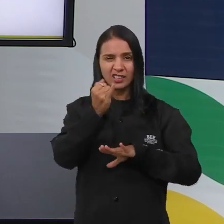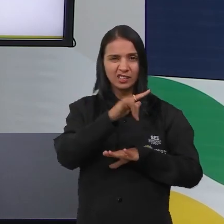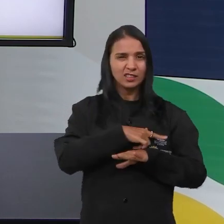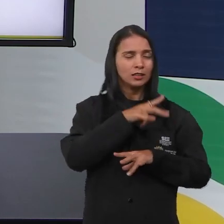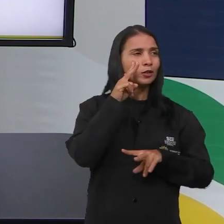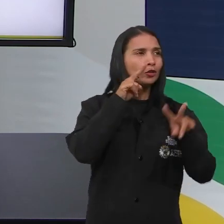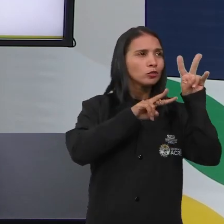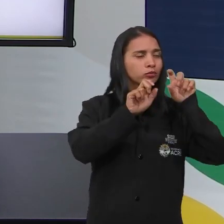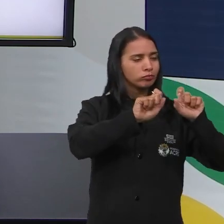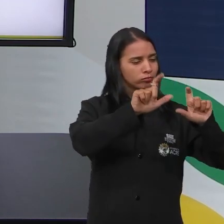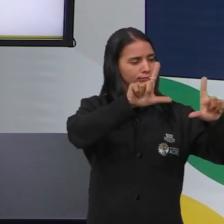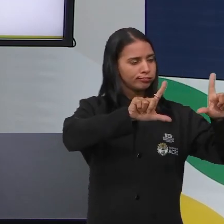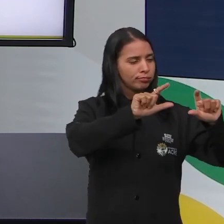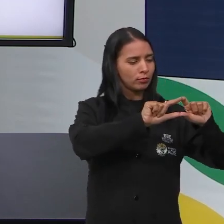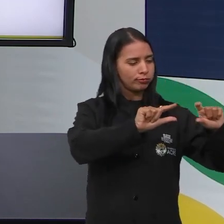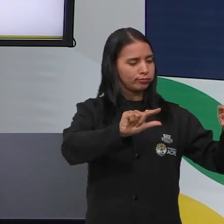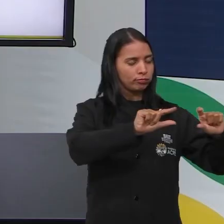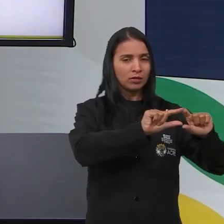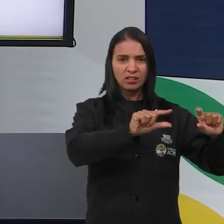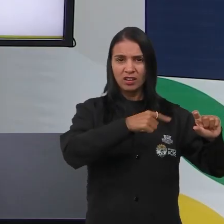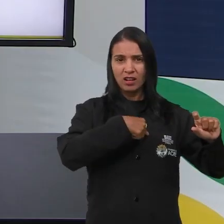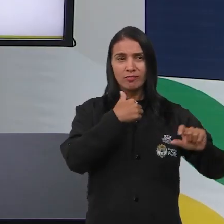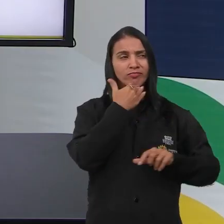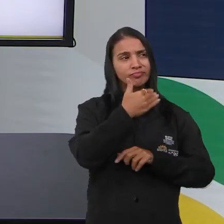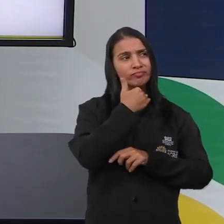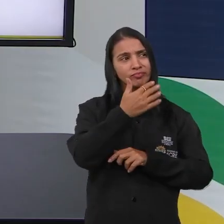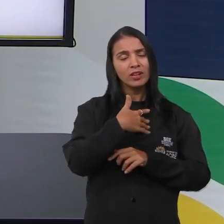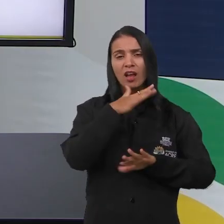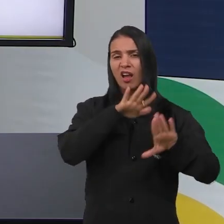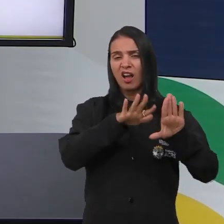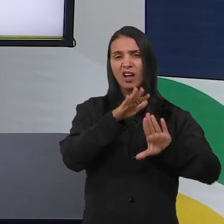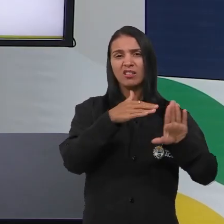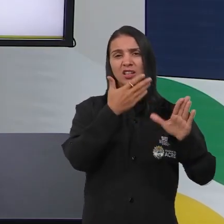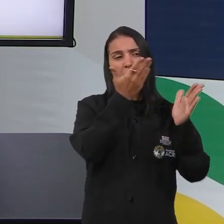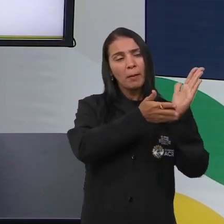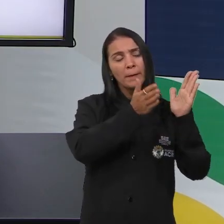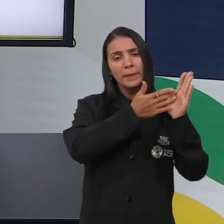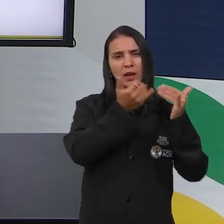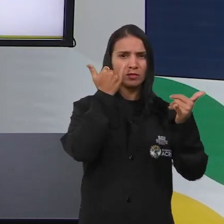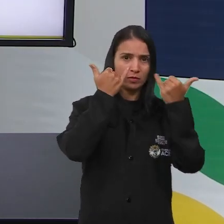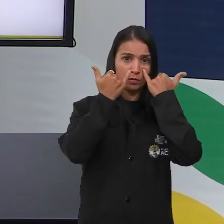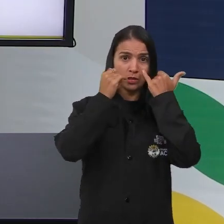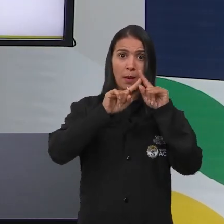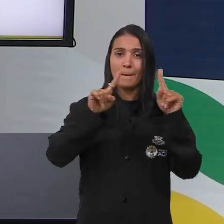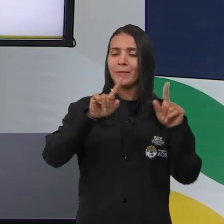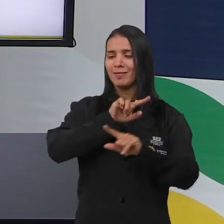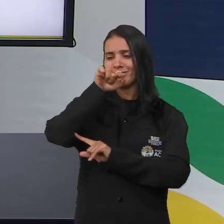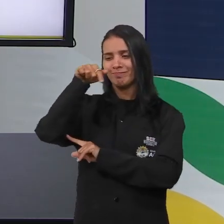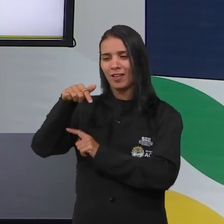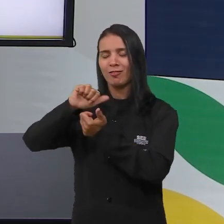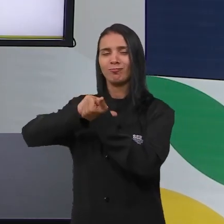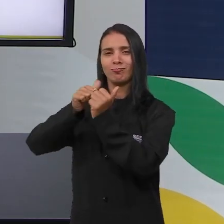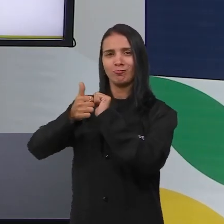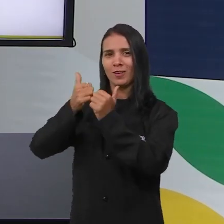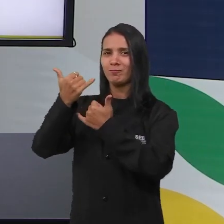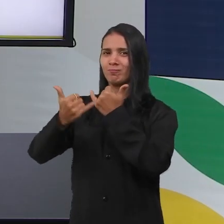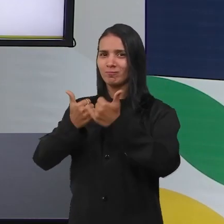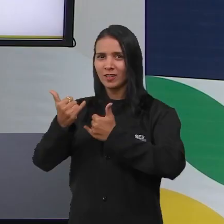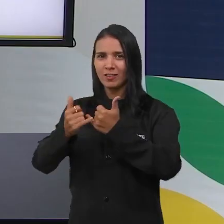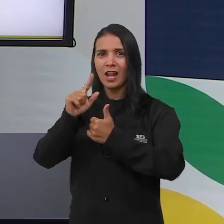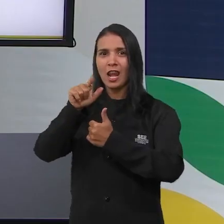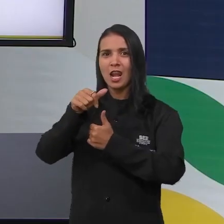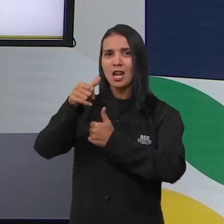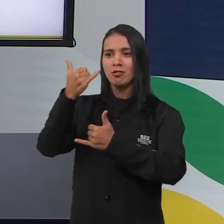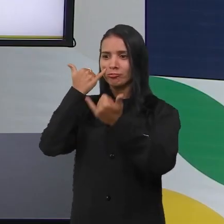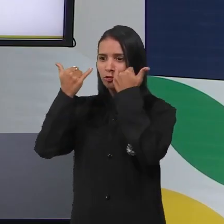observar, mas a partir do momento em que tem um jogo que você pode simular, entender e compreender aquilo e aquela notícia passa a ser uma informação que